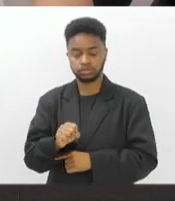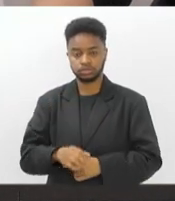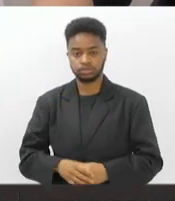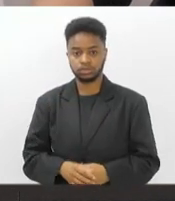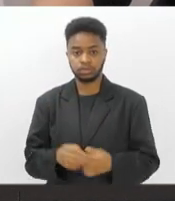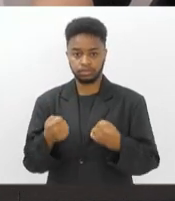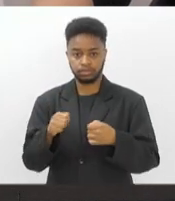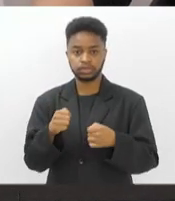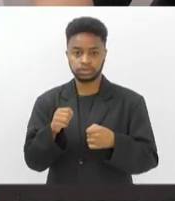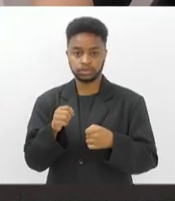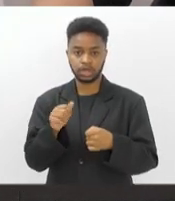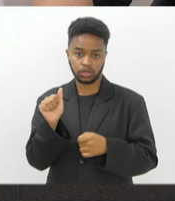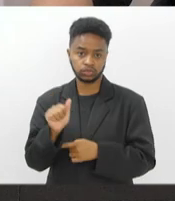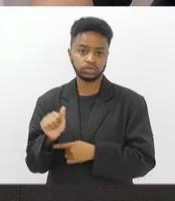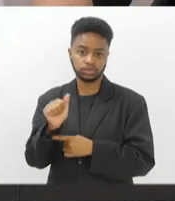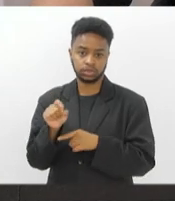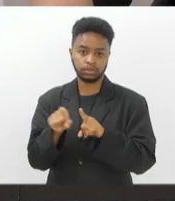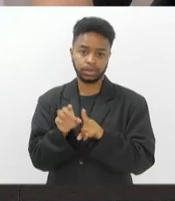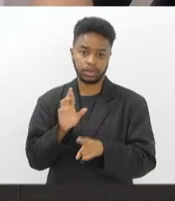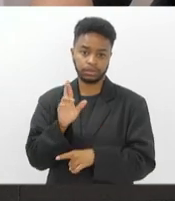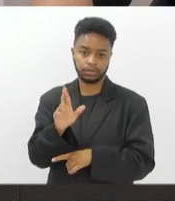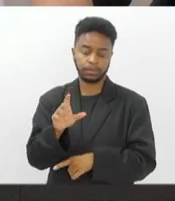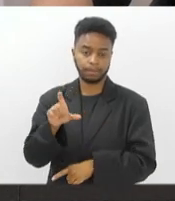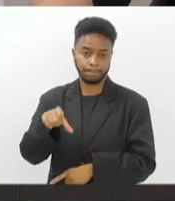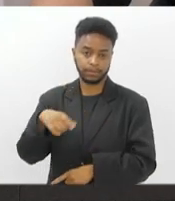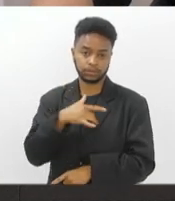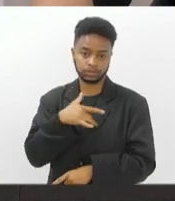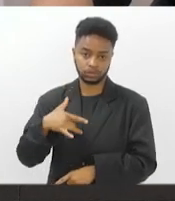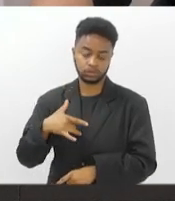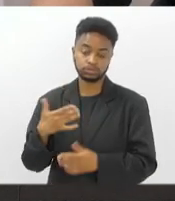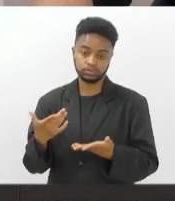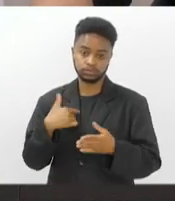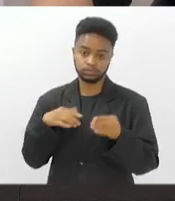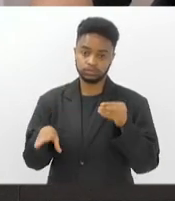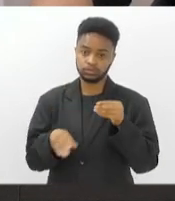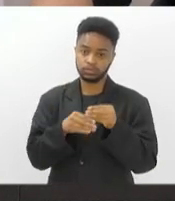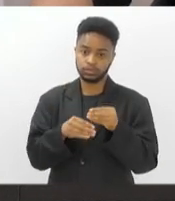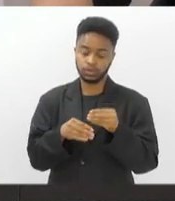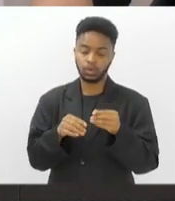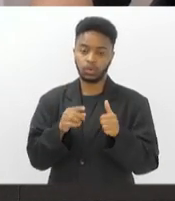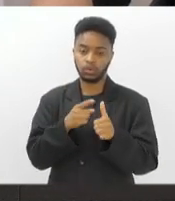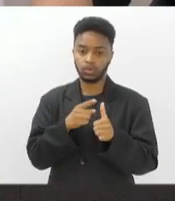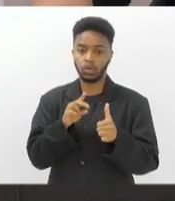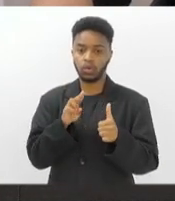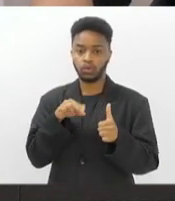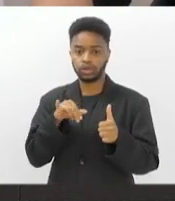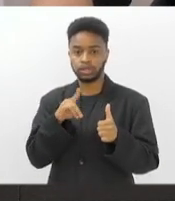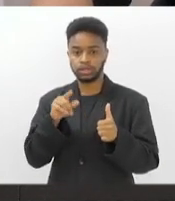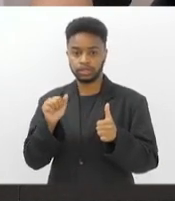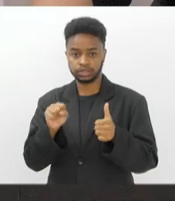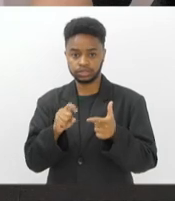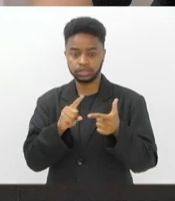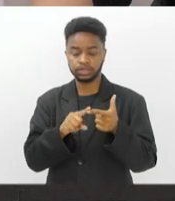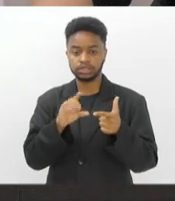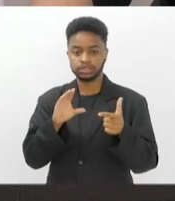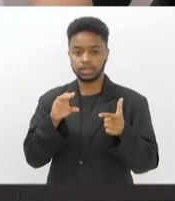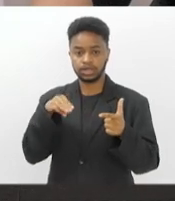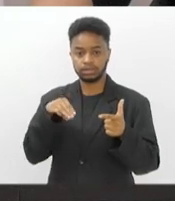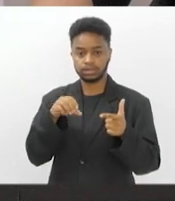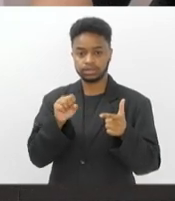Ofício também é uma associação que representa planos então incluiria na convocação a Unidas a cnseg e